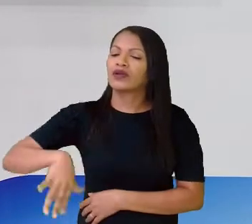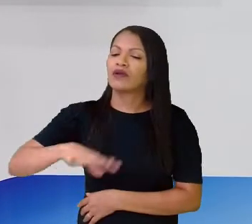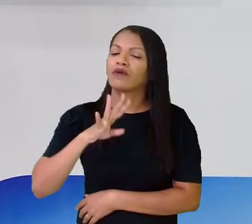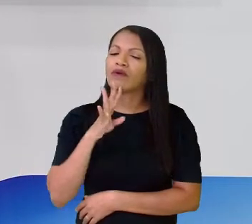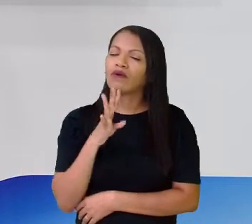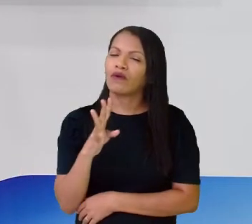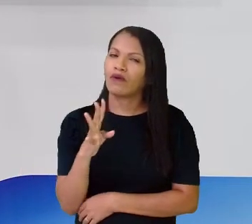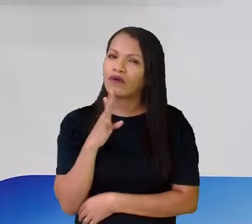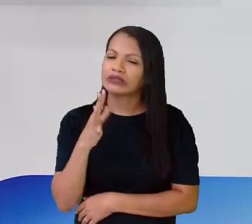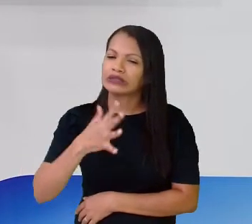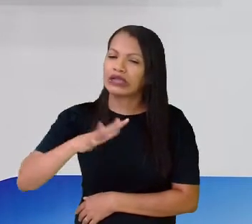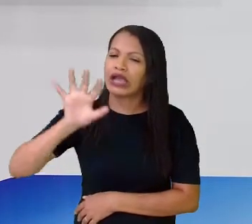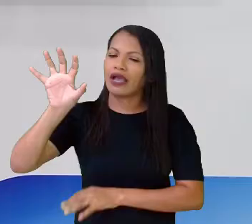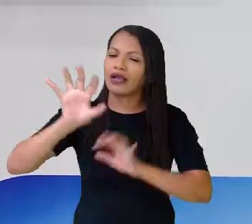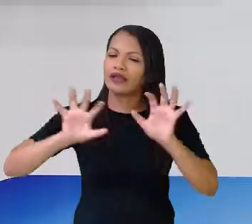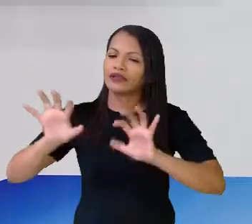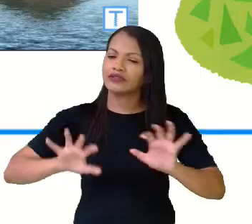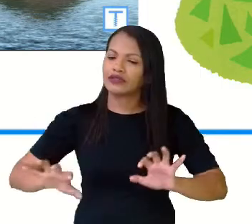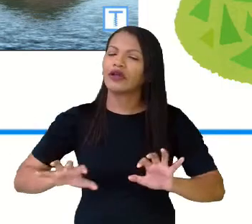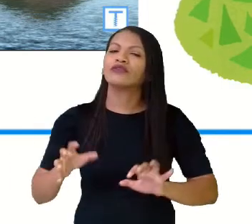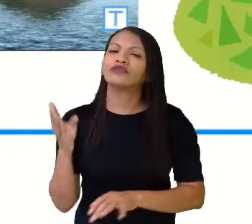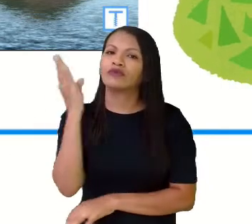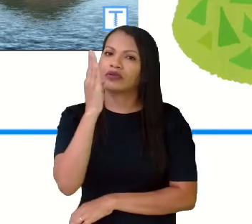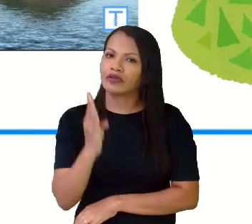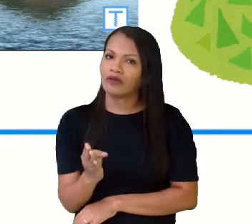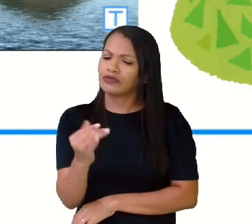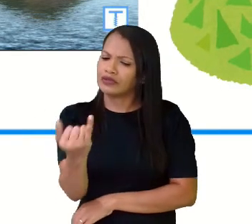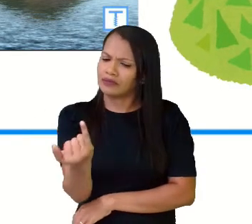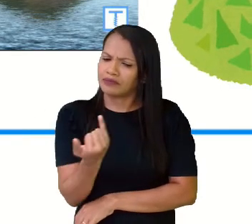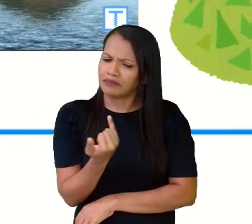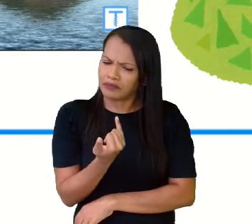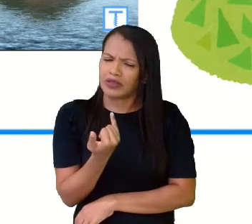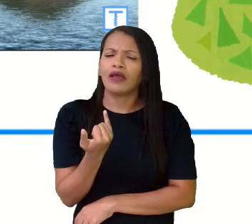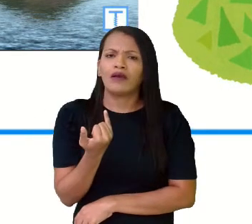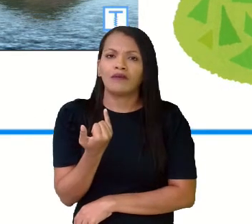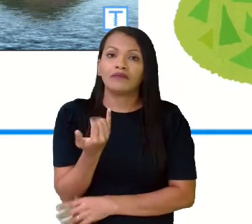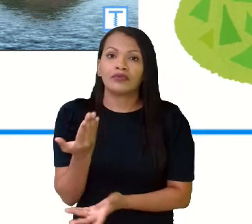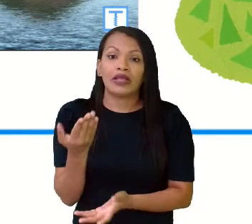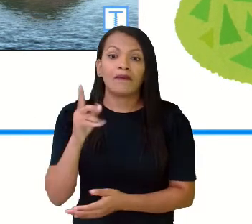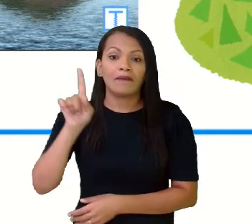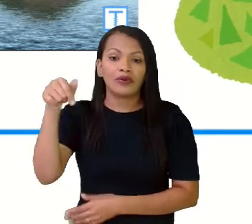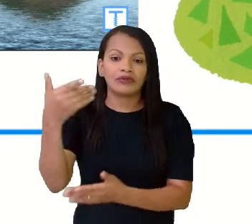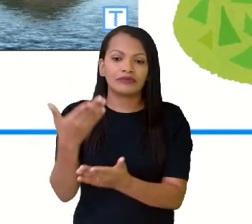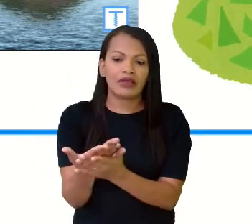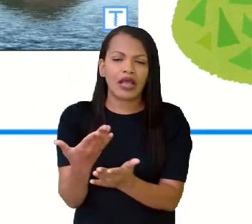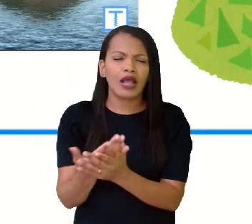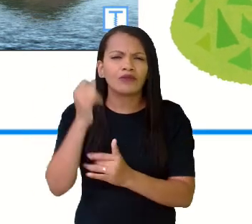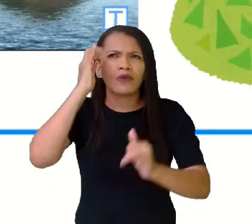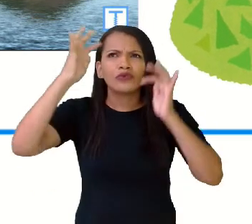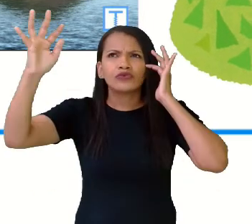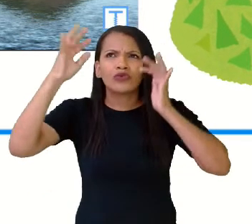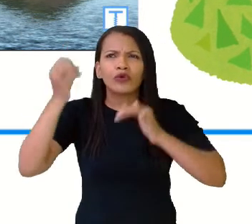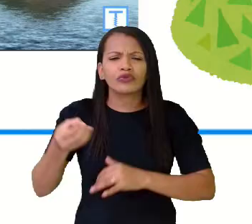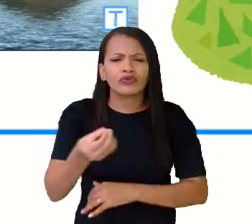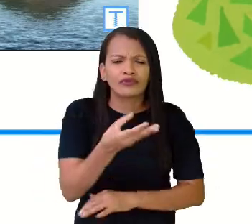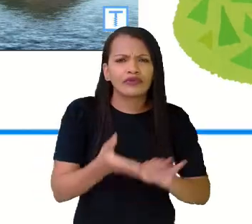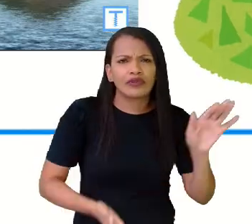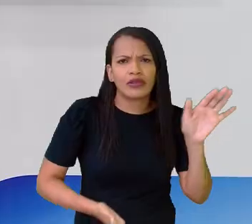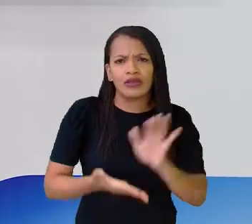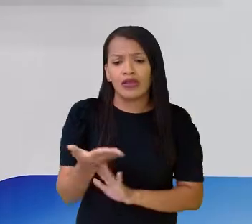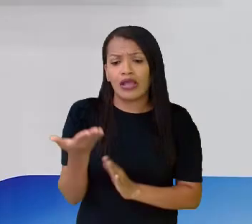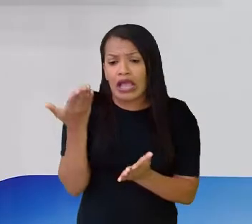quem sabe vocês vão sugerirem nas próximas aulas algum sonho de viagem, hein? Então, no meu tempo de aula,